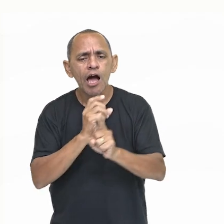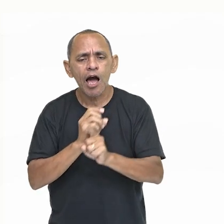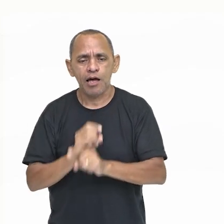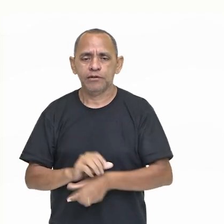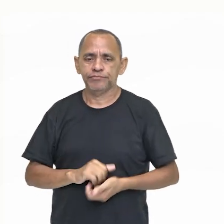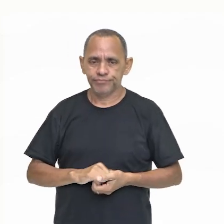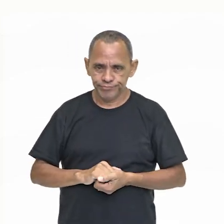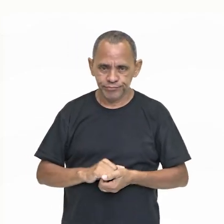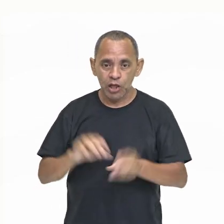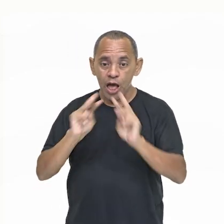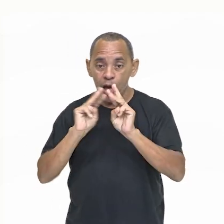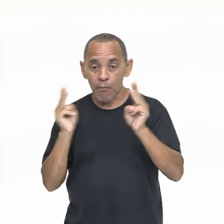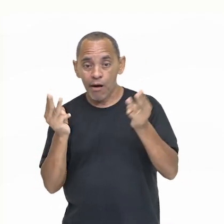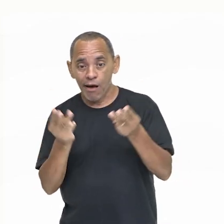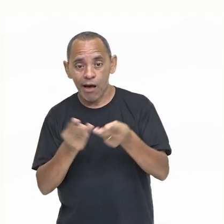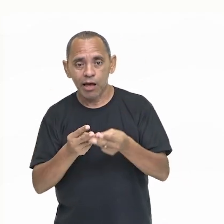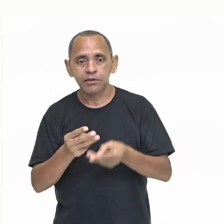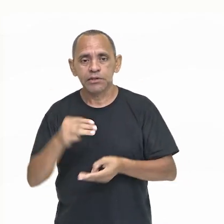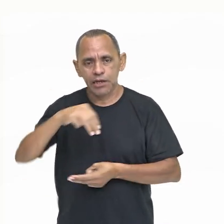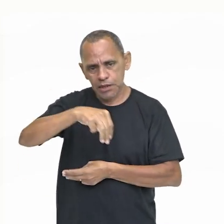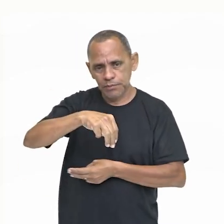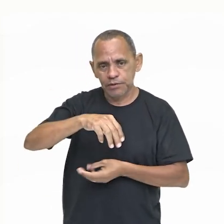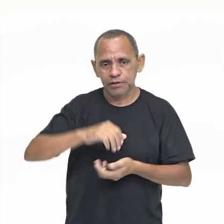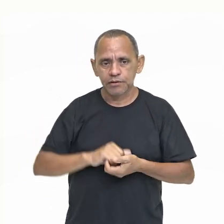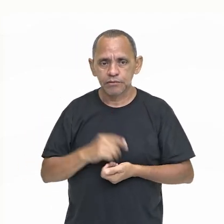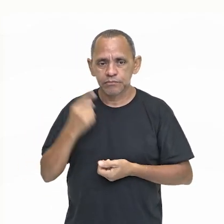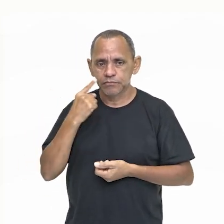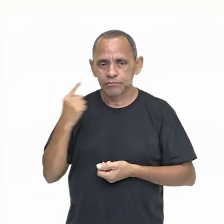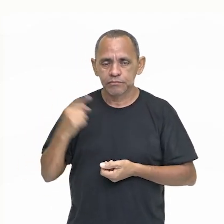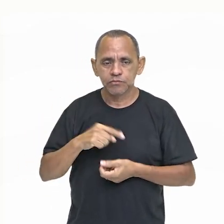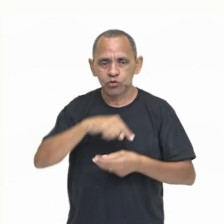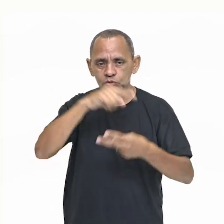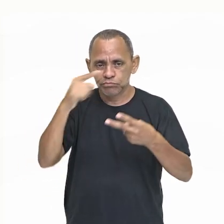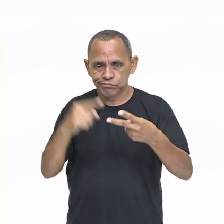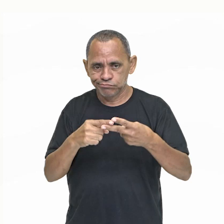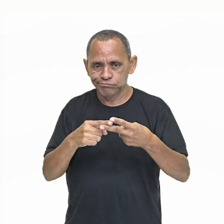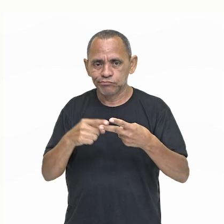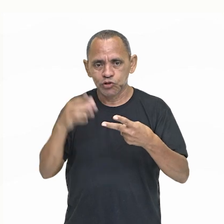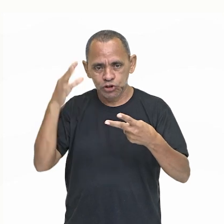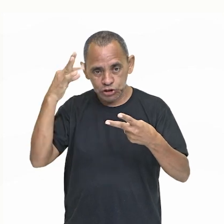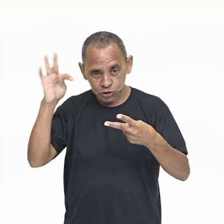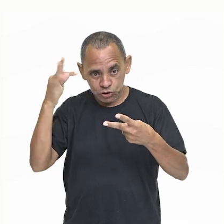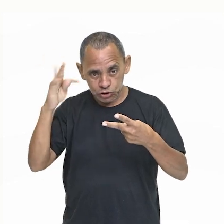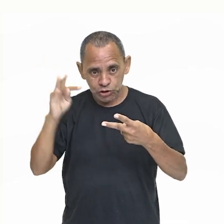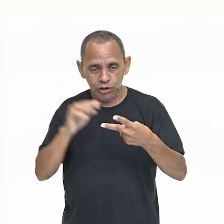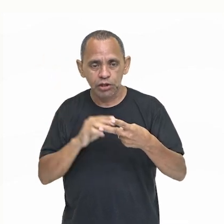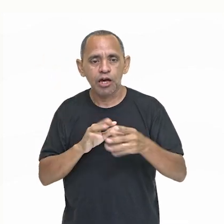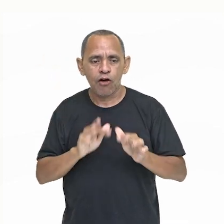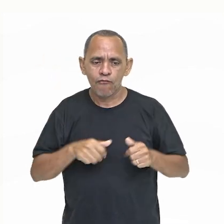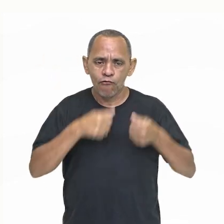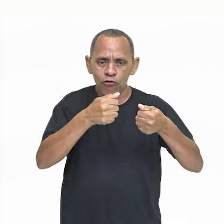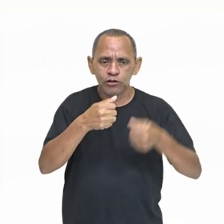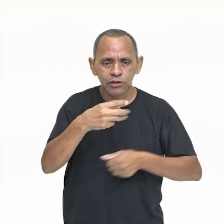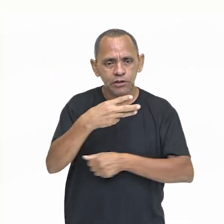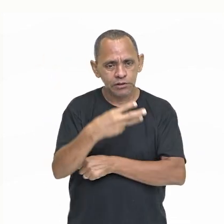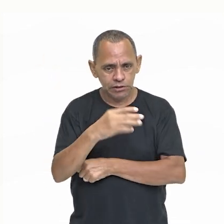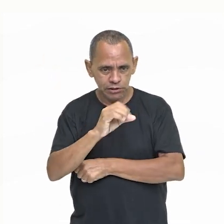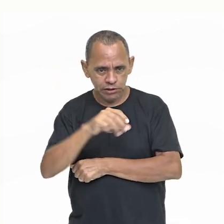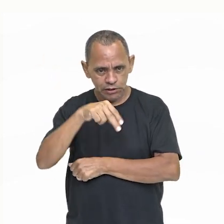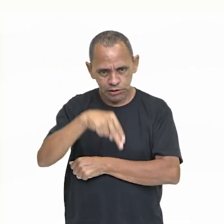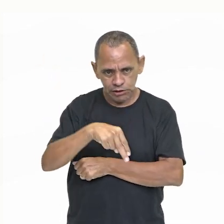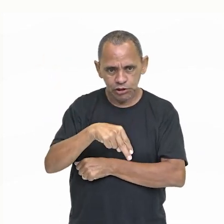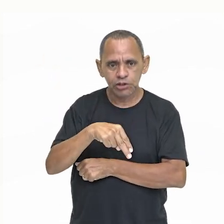lá verificar? Olha lá. A aplicação da segunda lei. Força, 30 newtons,